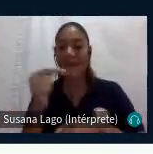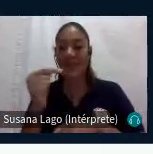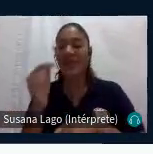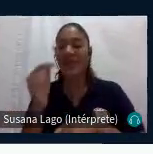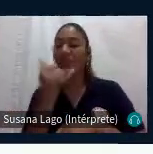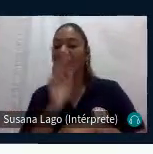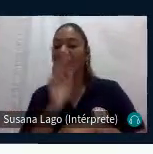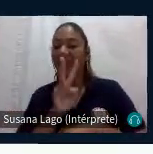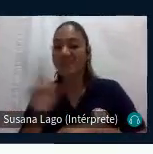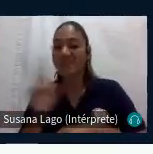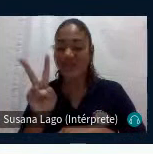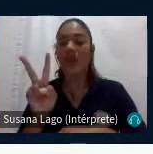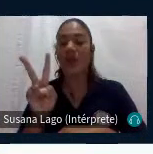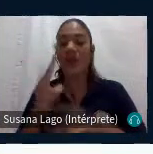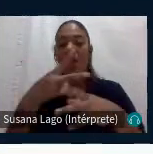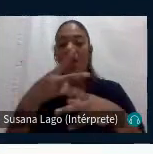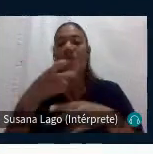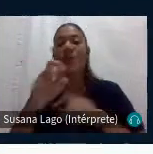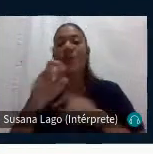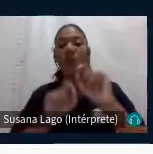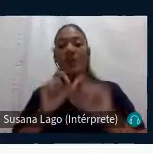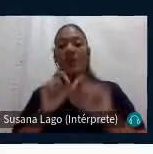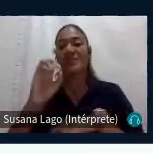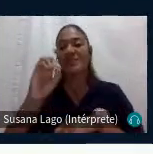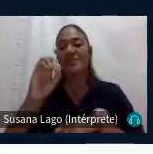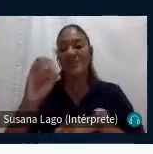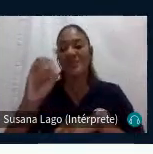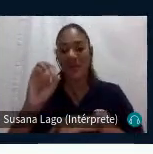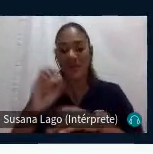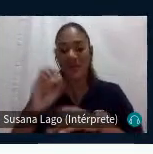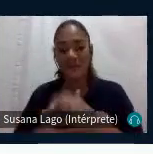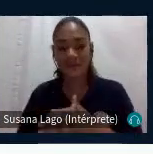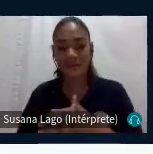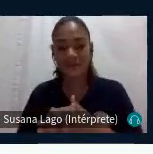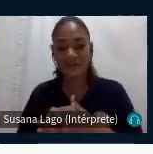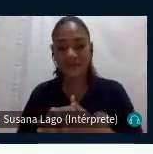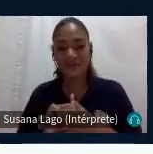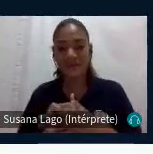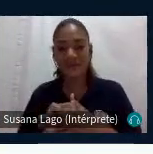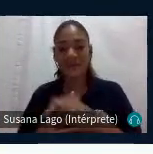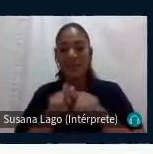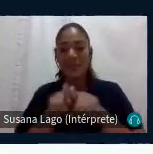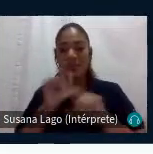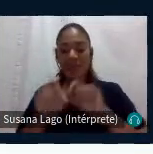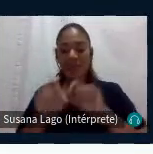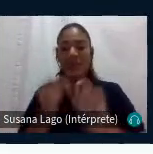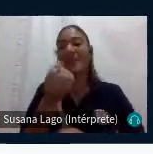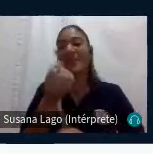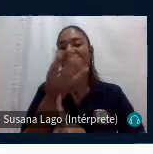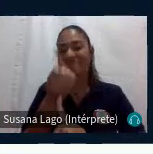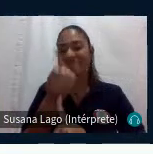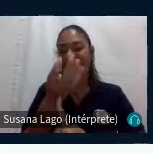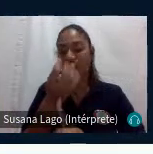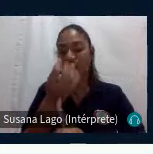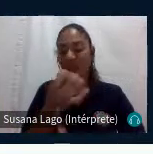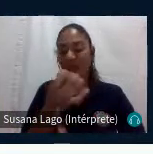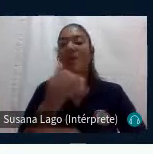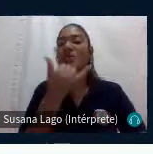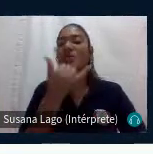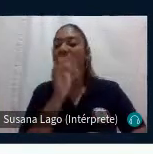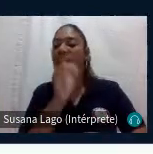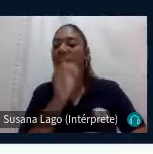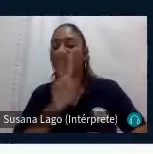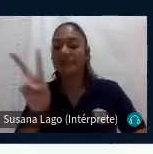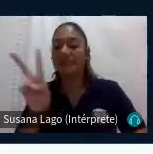igual a zero. A tensão da fonte menos a da resistência é igual à tensão do LED. Então, a gente calcula isso, né? A tensão da fonte sendo